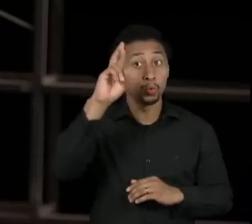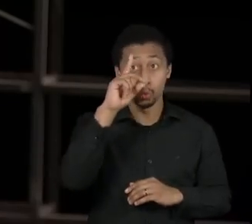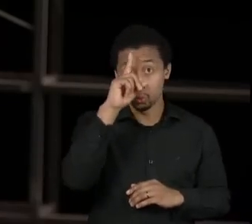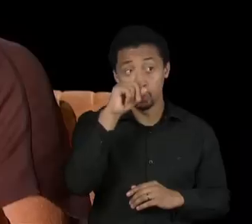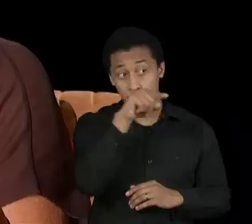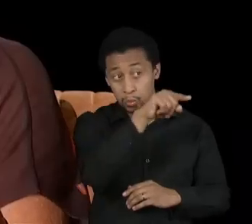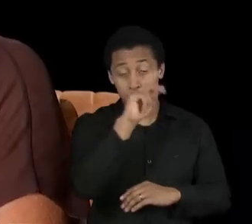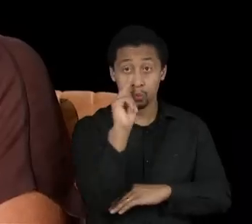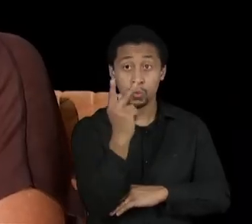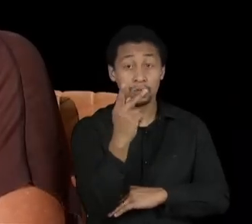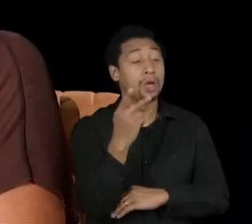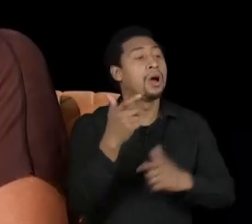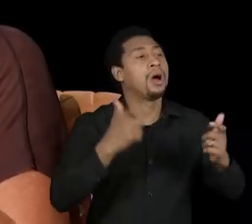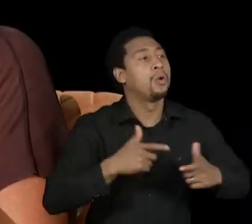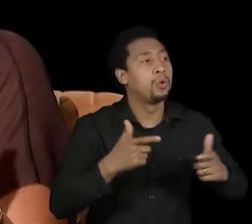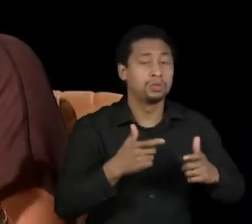ir.